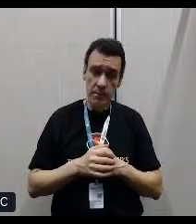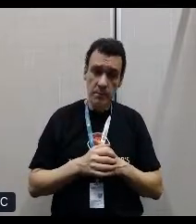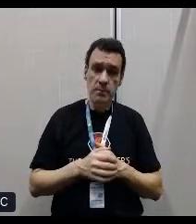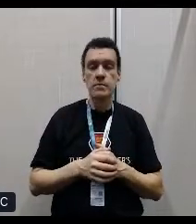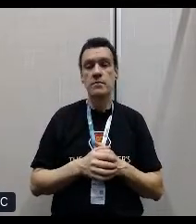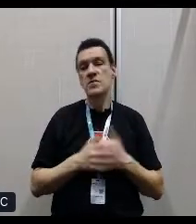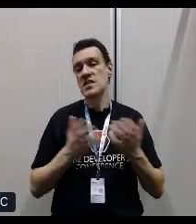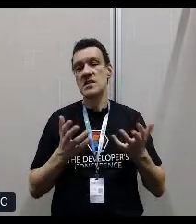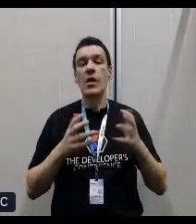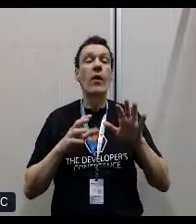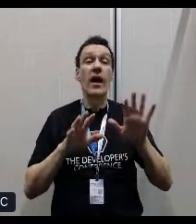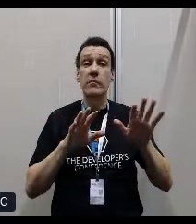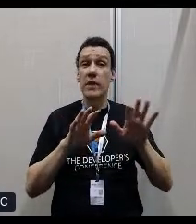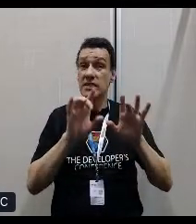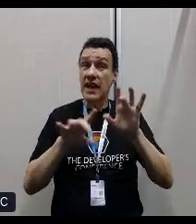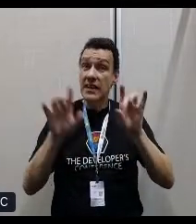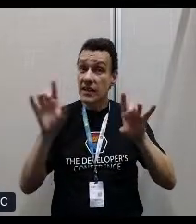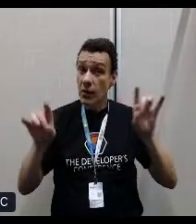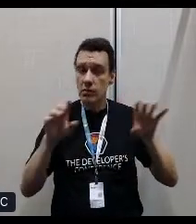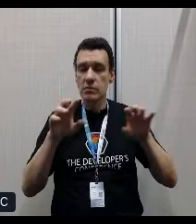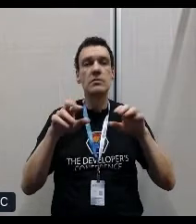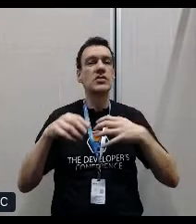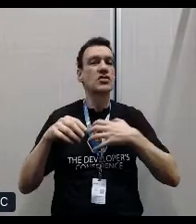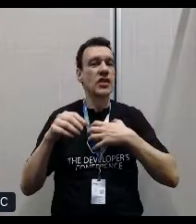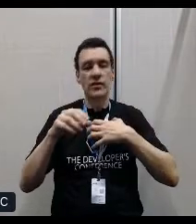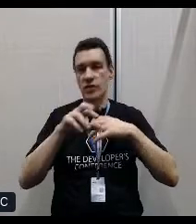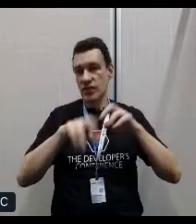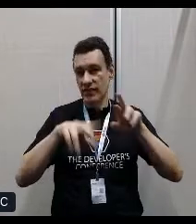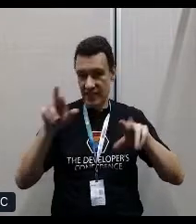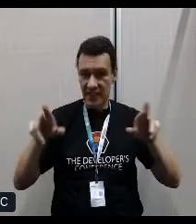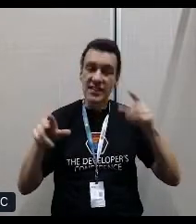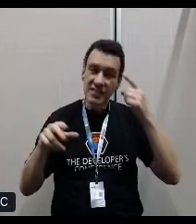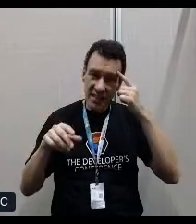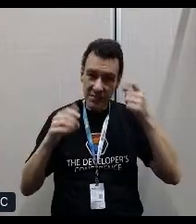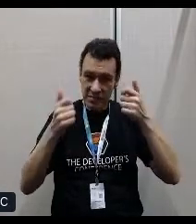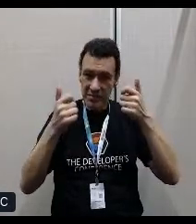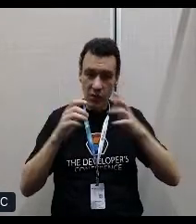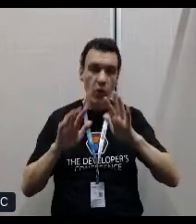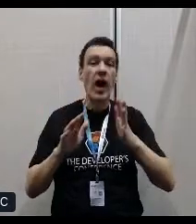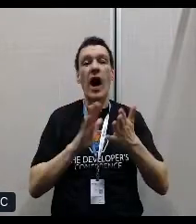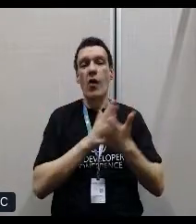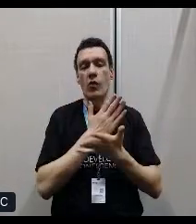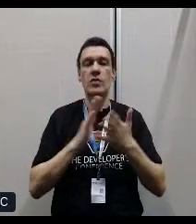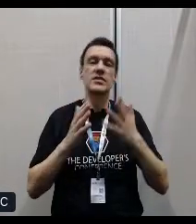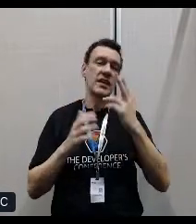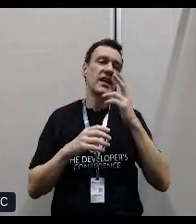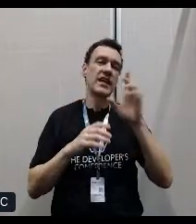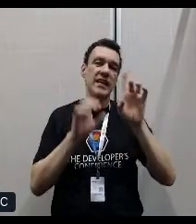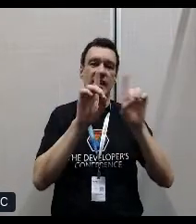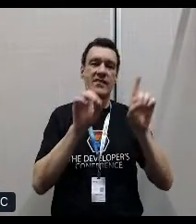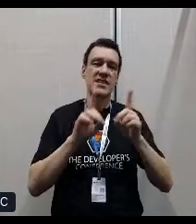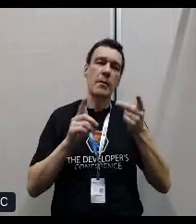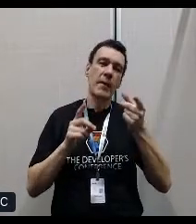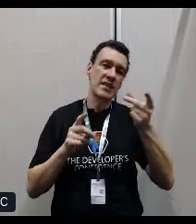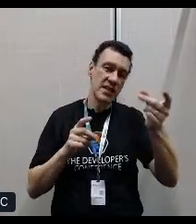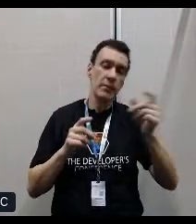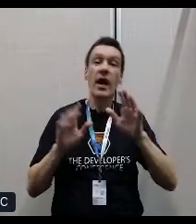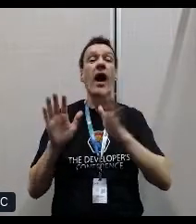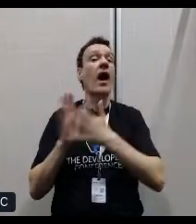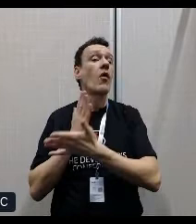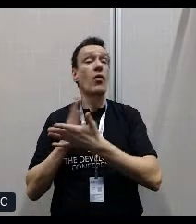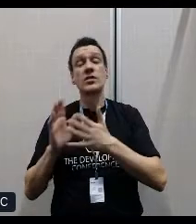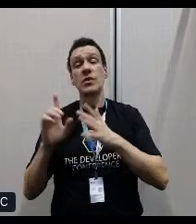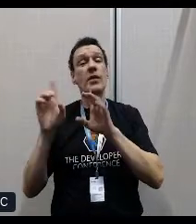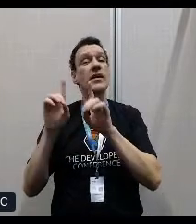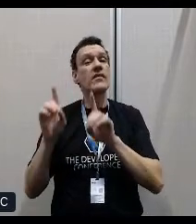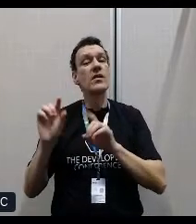necessidades de acessibilidade elas podem ser permanentes, né, temporárias ou situacionais. E fazendo isso, fazendo essa pesquisa para um, não significa que eu